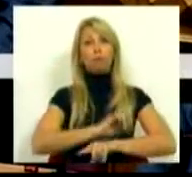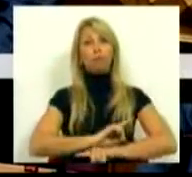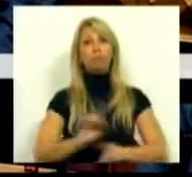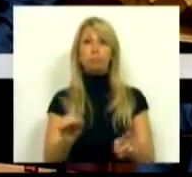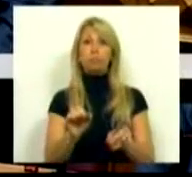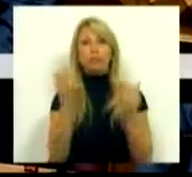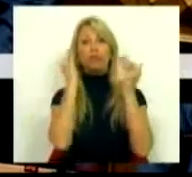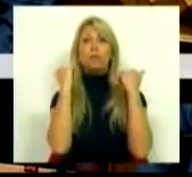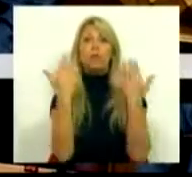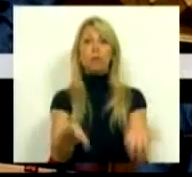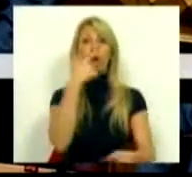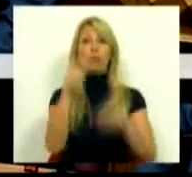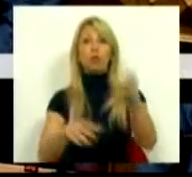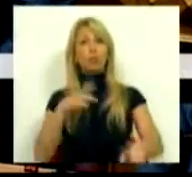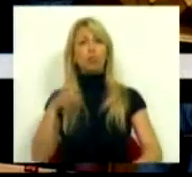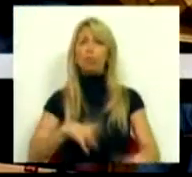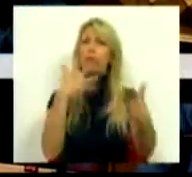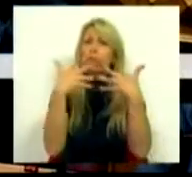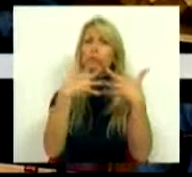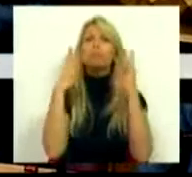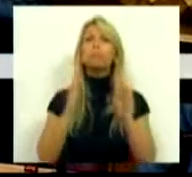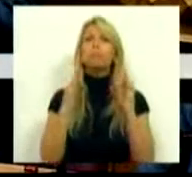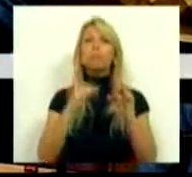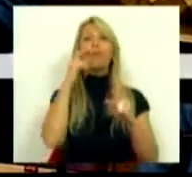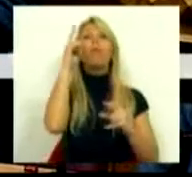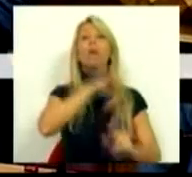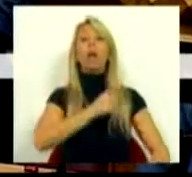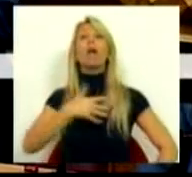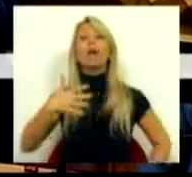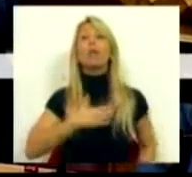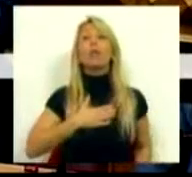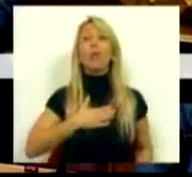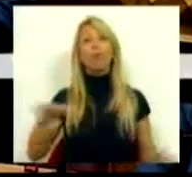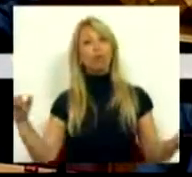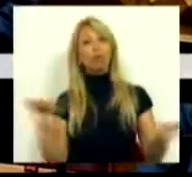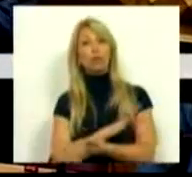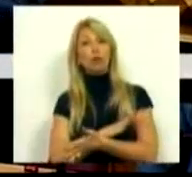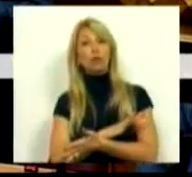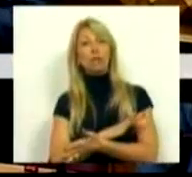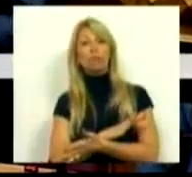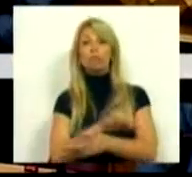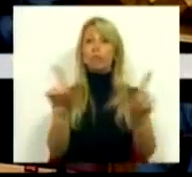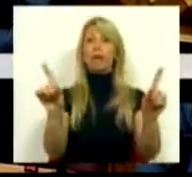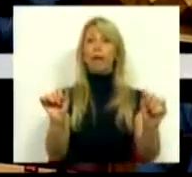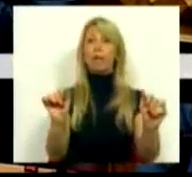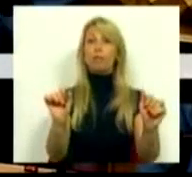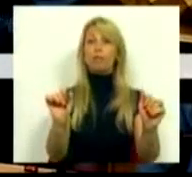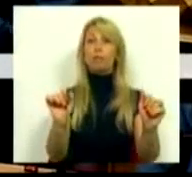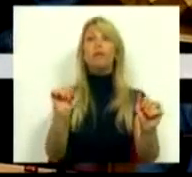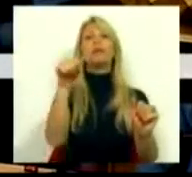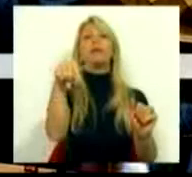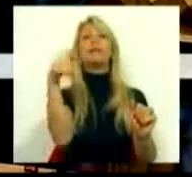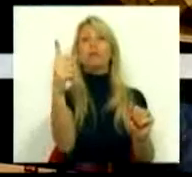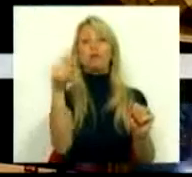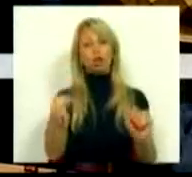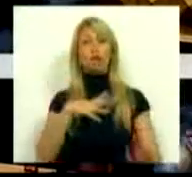saber, com total transparência, quem são os proprietários dos jornais, das rádios e das